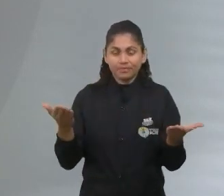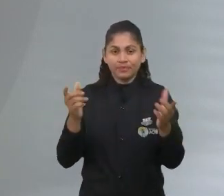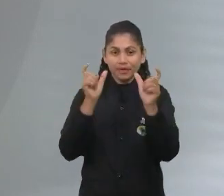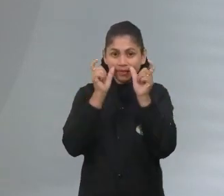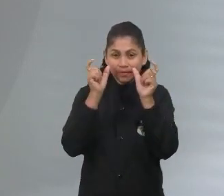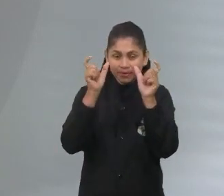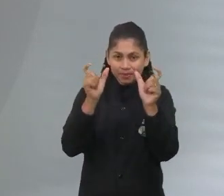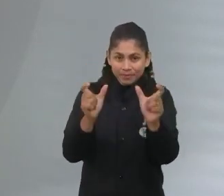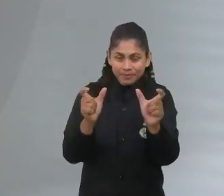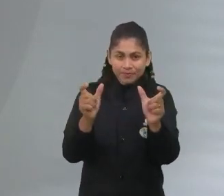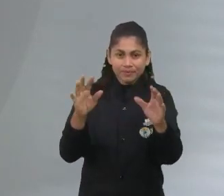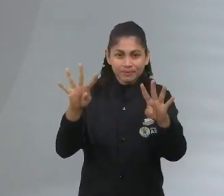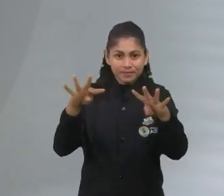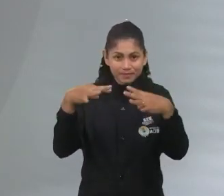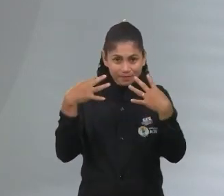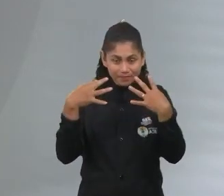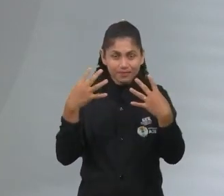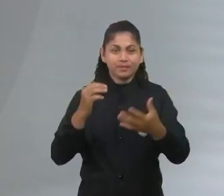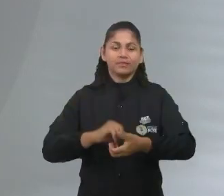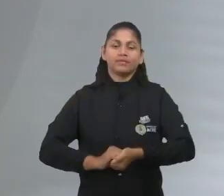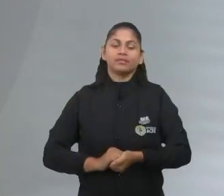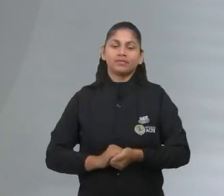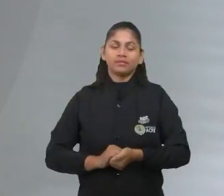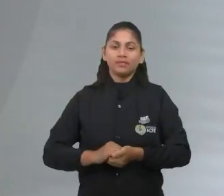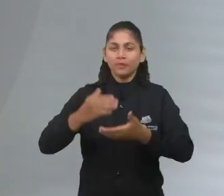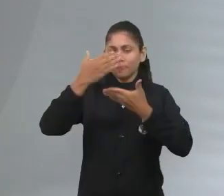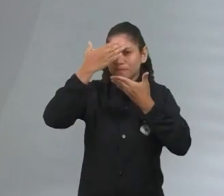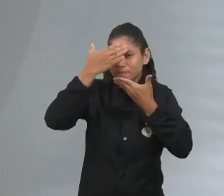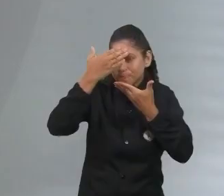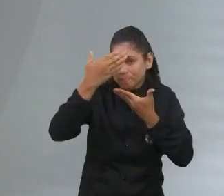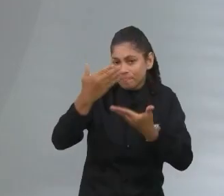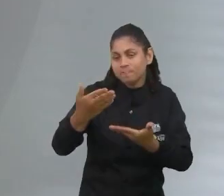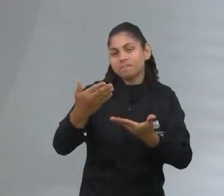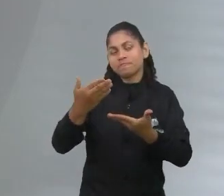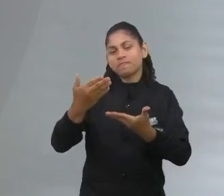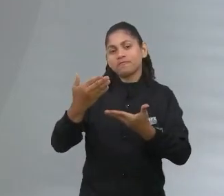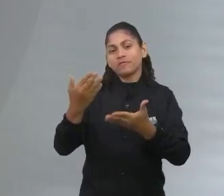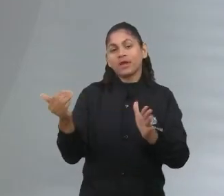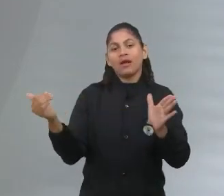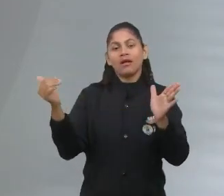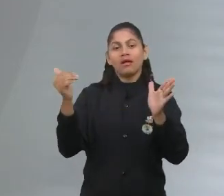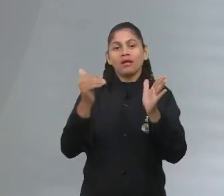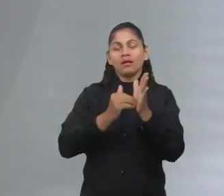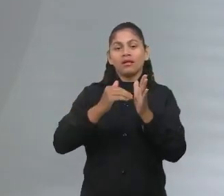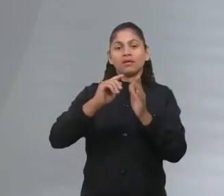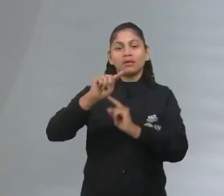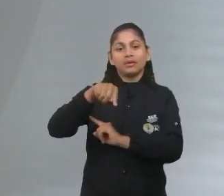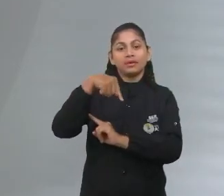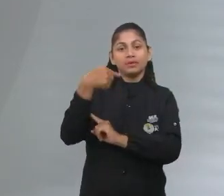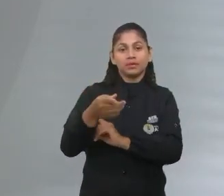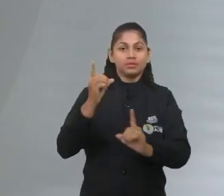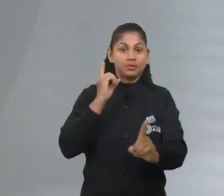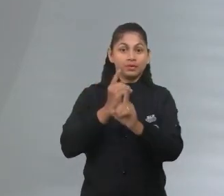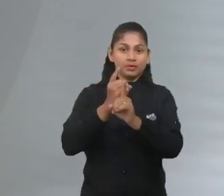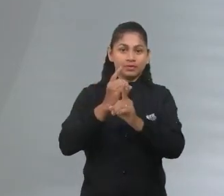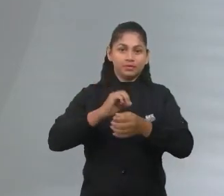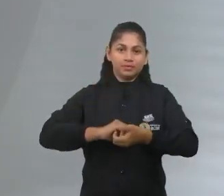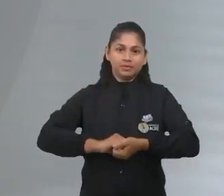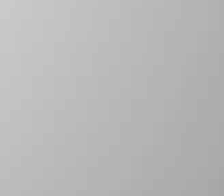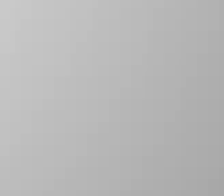que me foi dispensada até aqui. Muito obrigado mesmo e até o nosso próximo encontro.